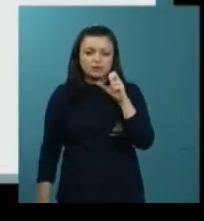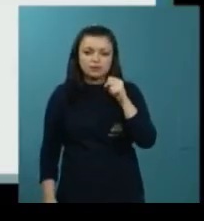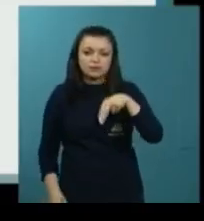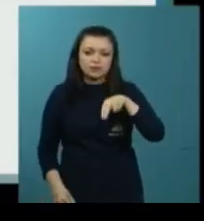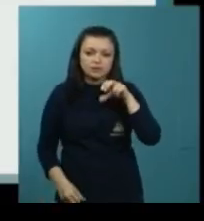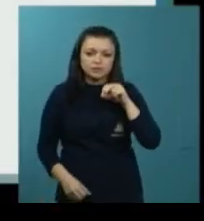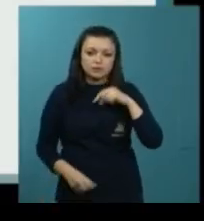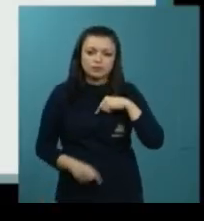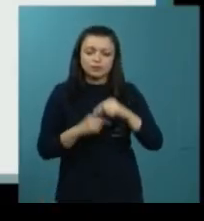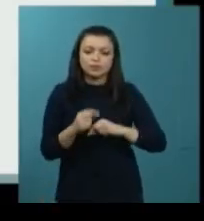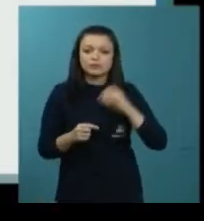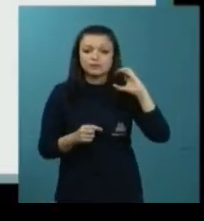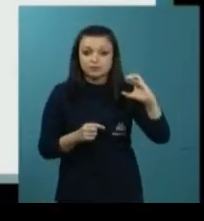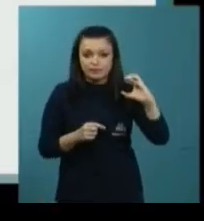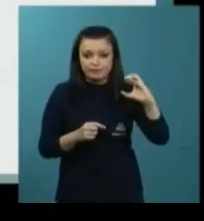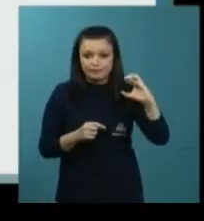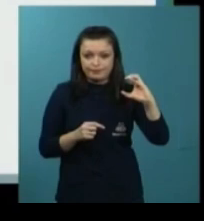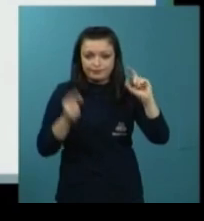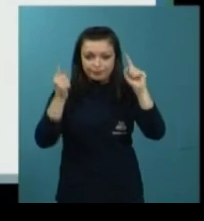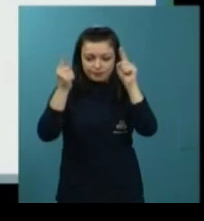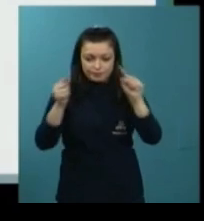do conjunto C,